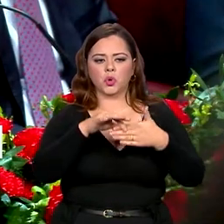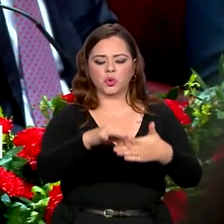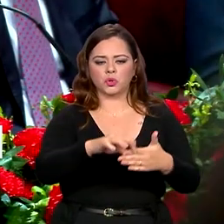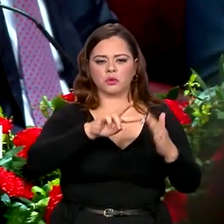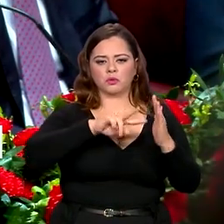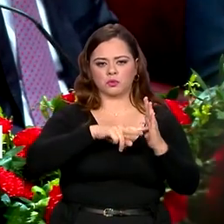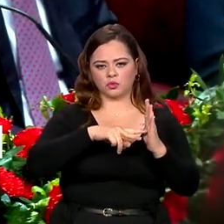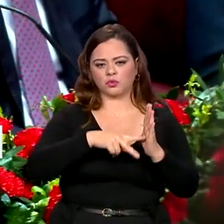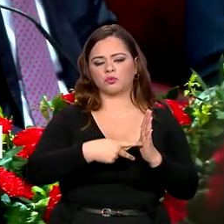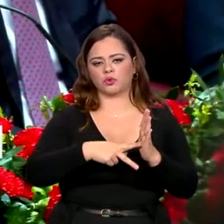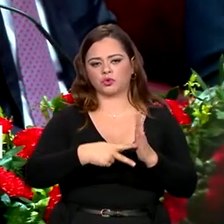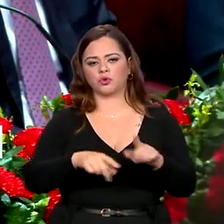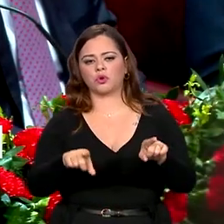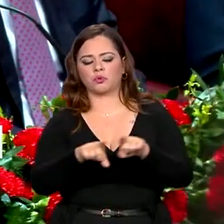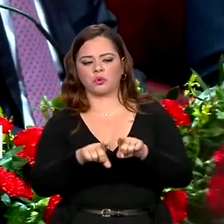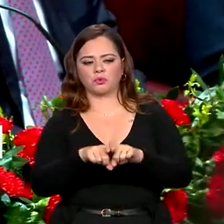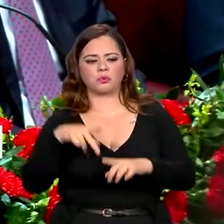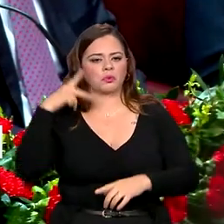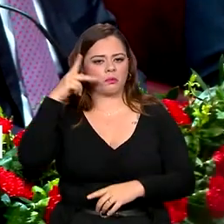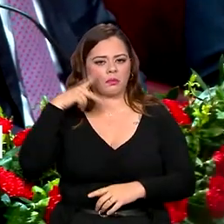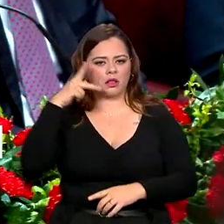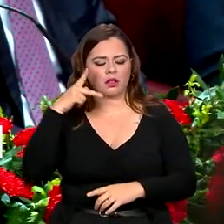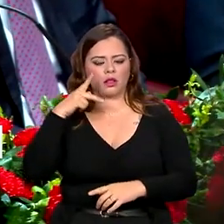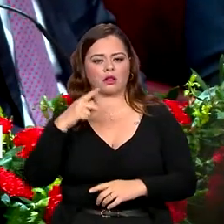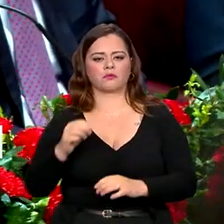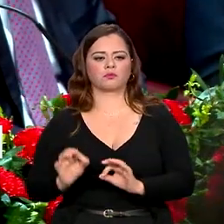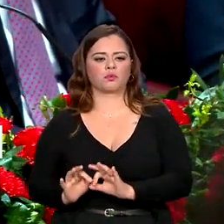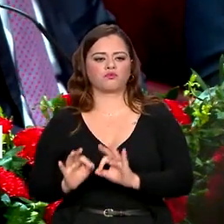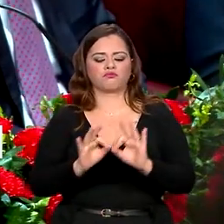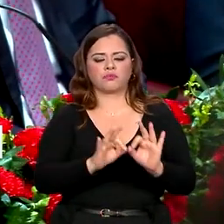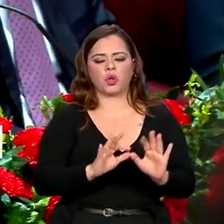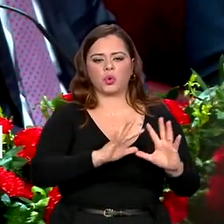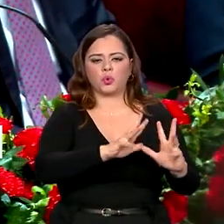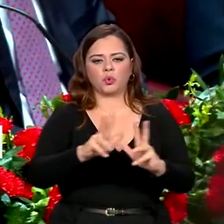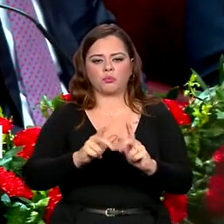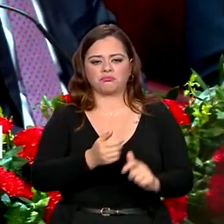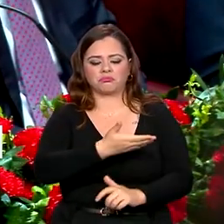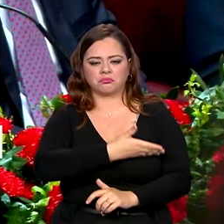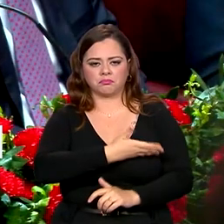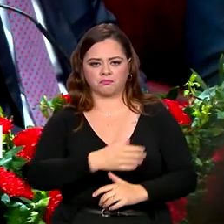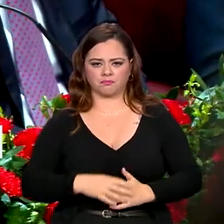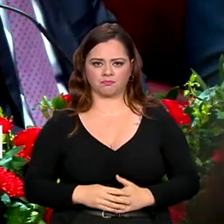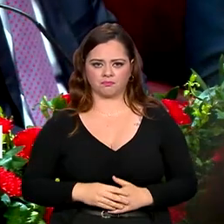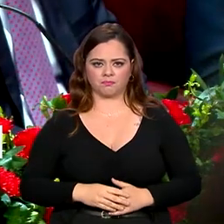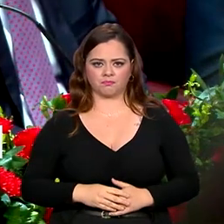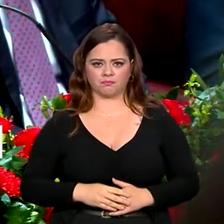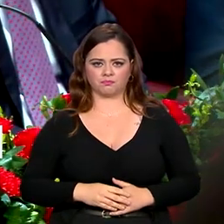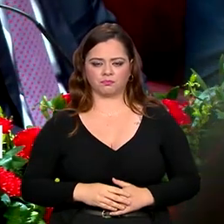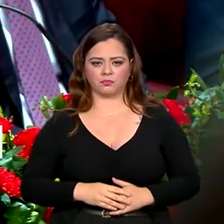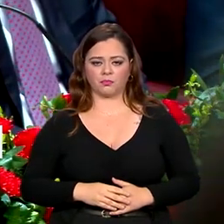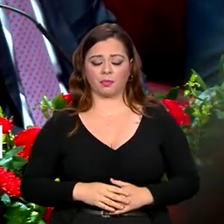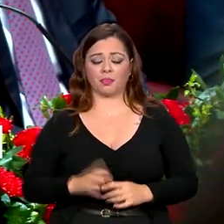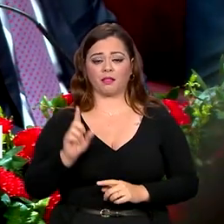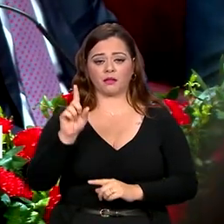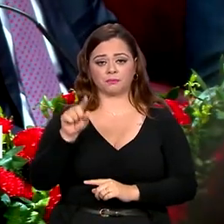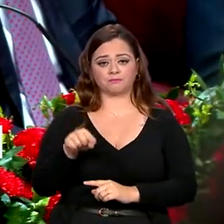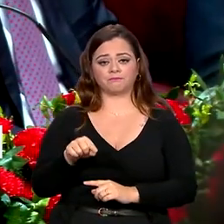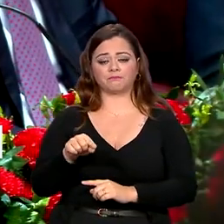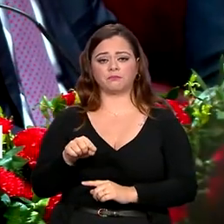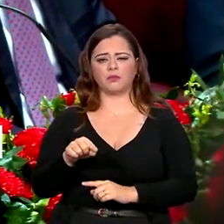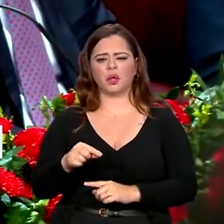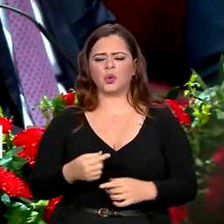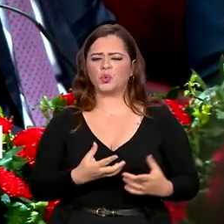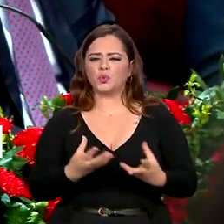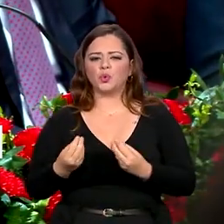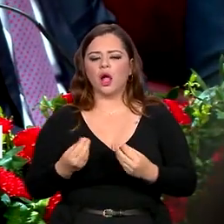senhoras e senhores parlamentares, companheiras e companheiros. Foi com